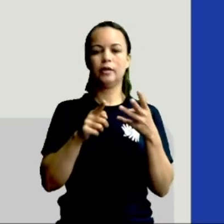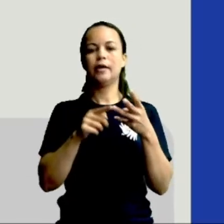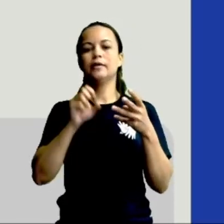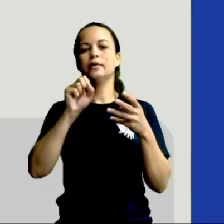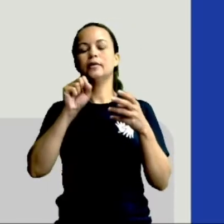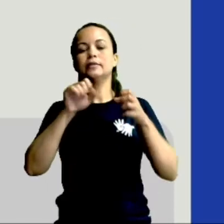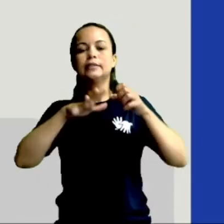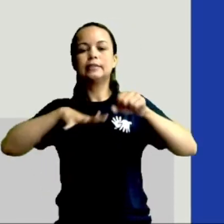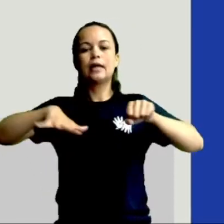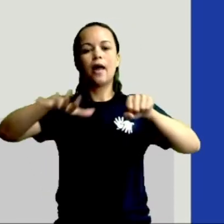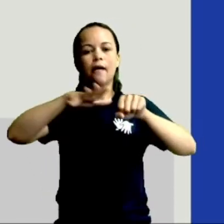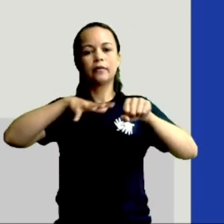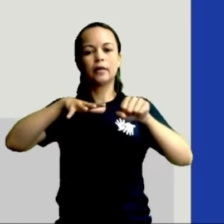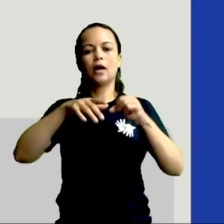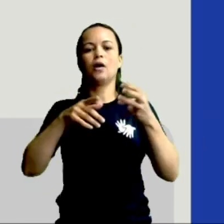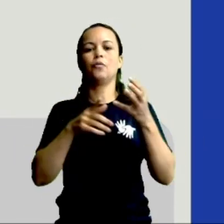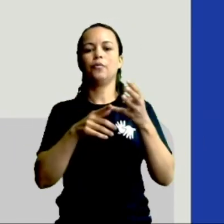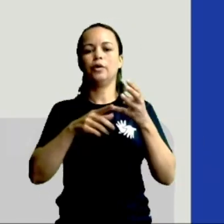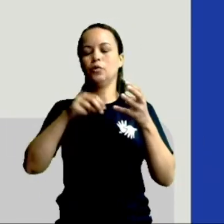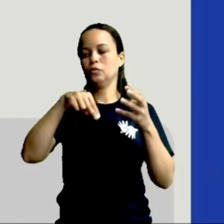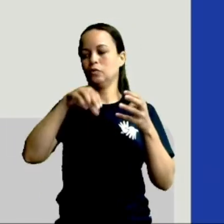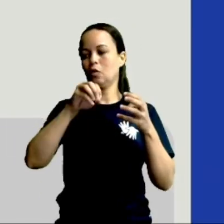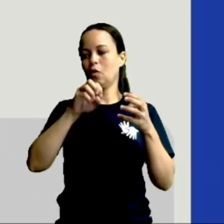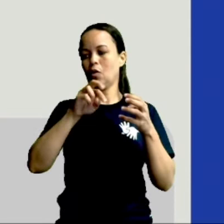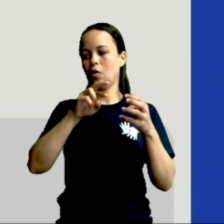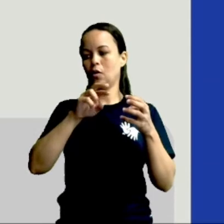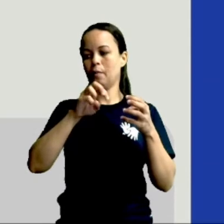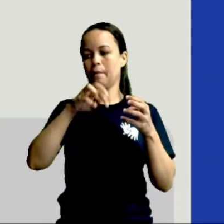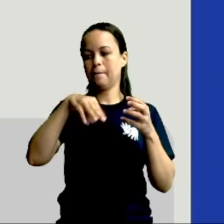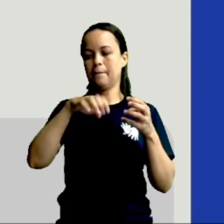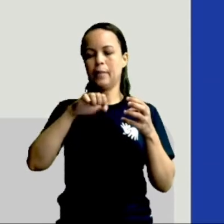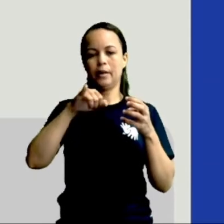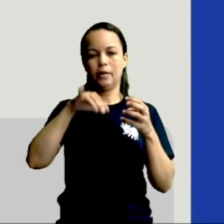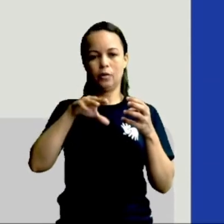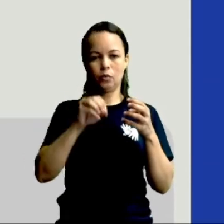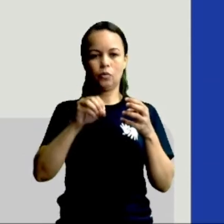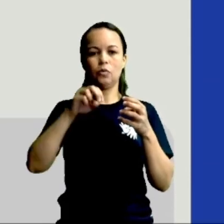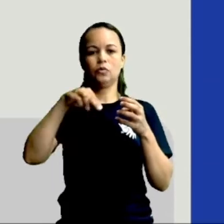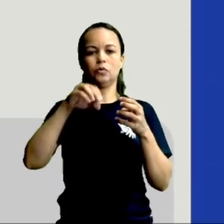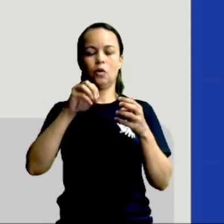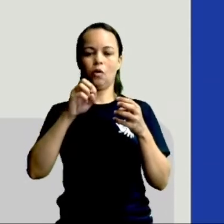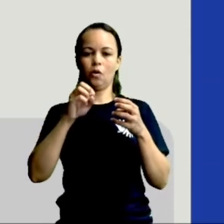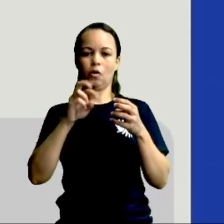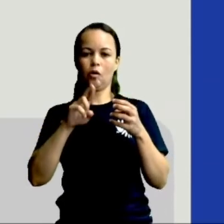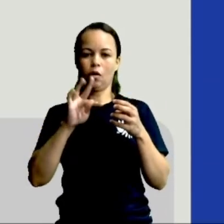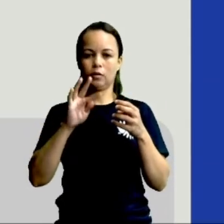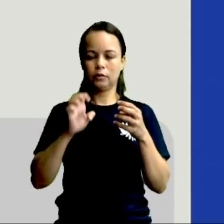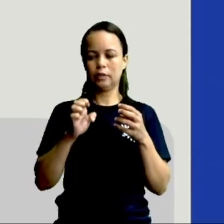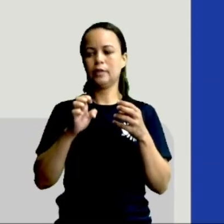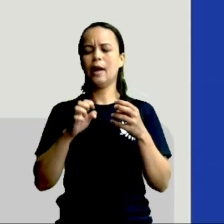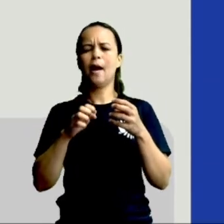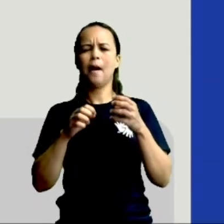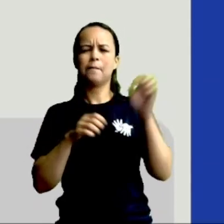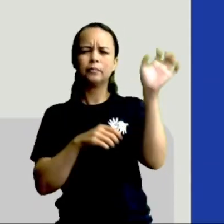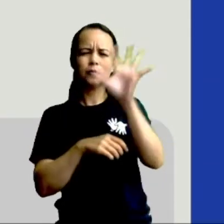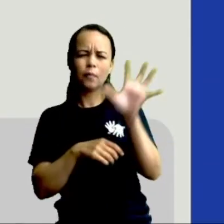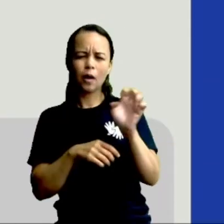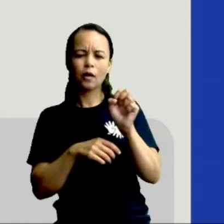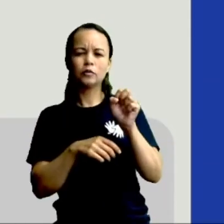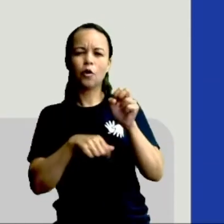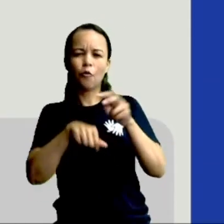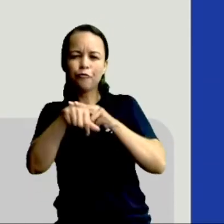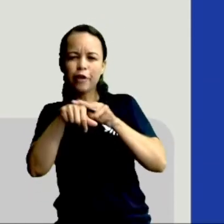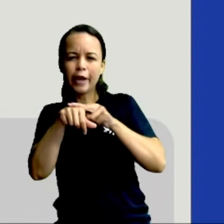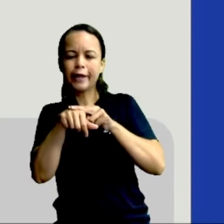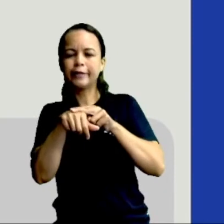norte. Se você observar na imagem, a parte verde do mapa eu vou chamar de zona da